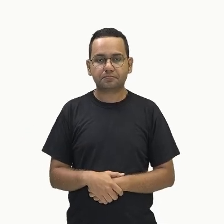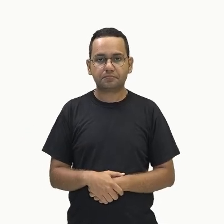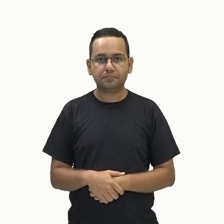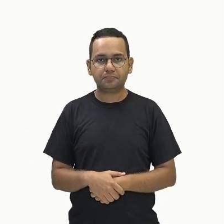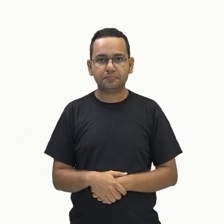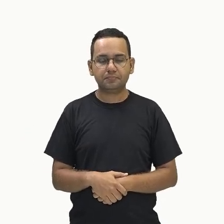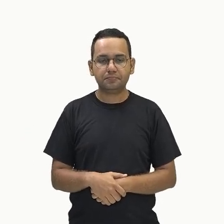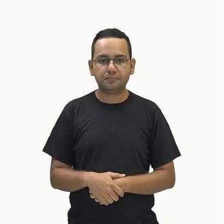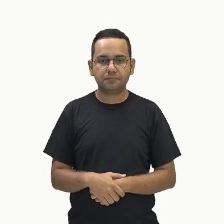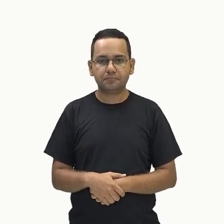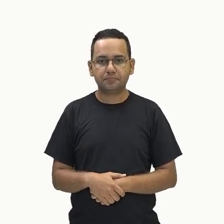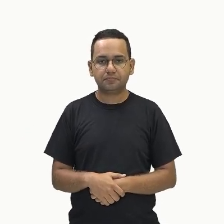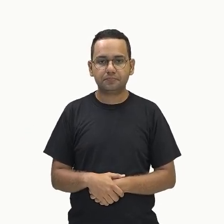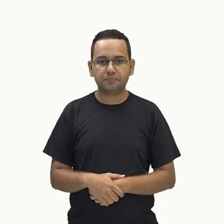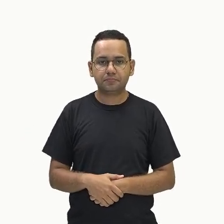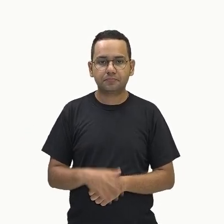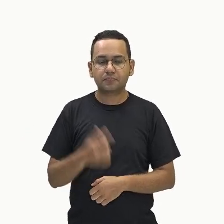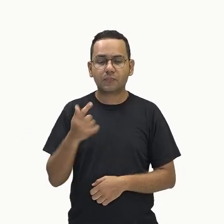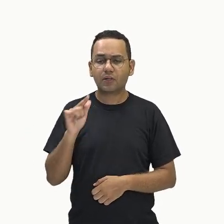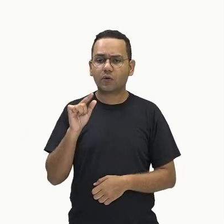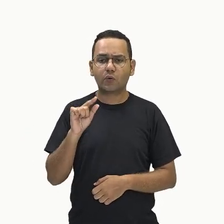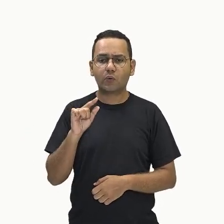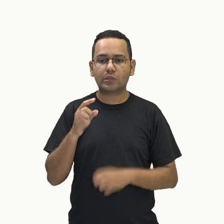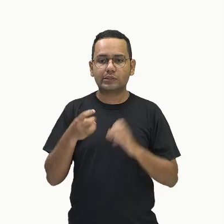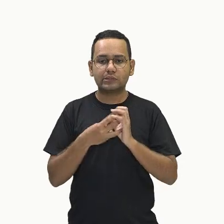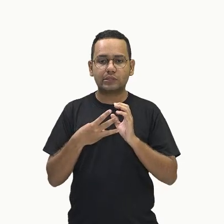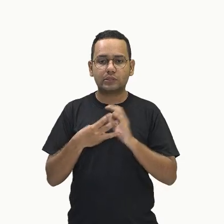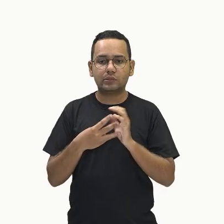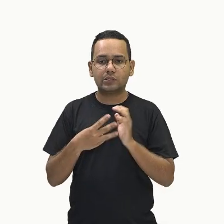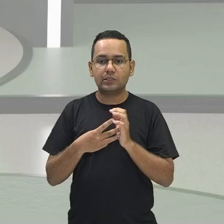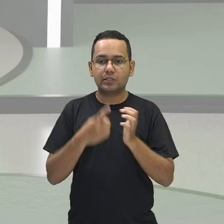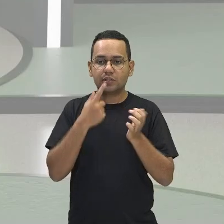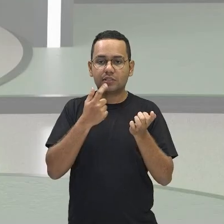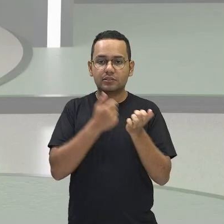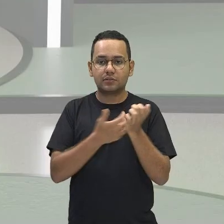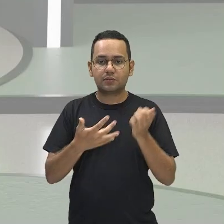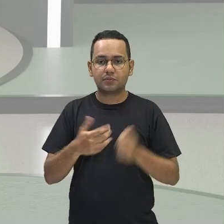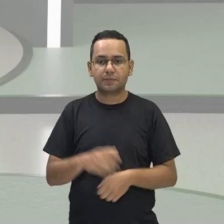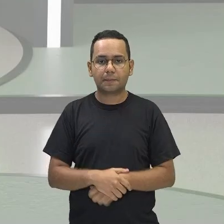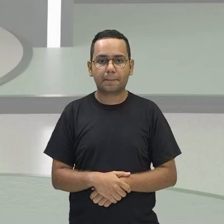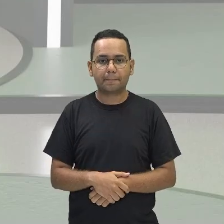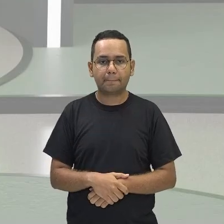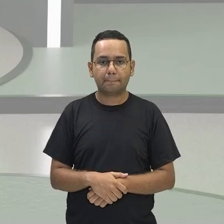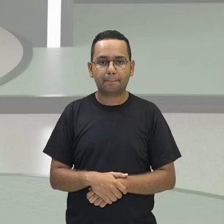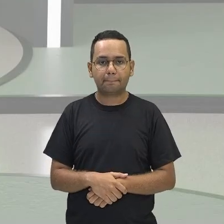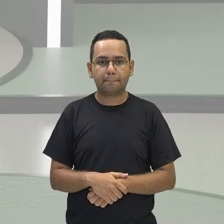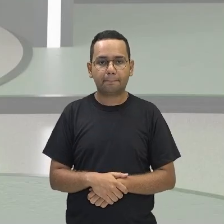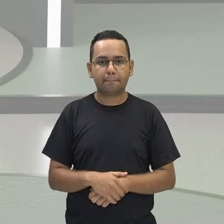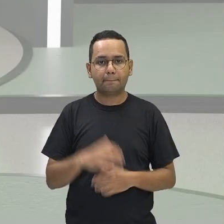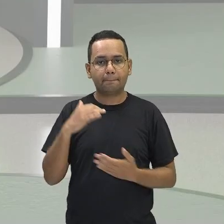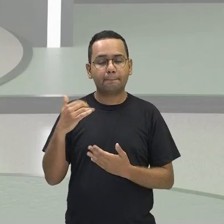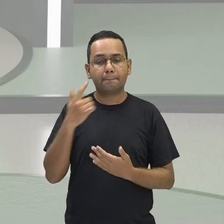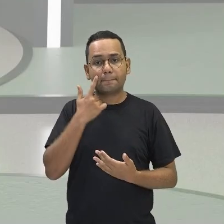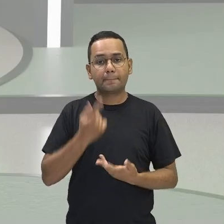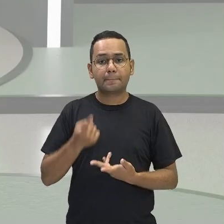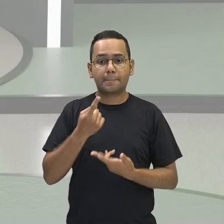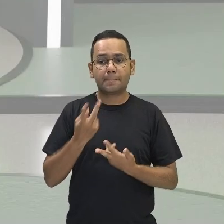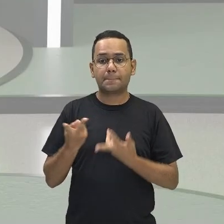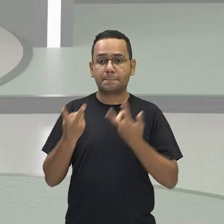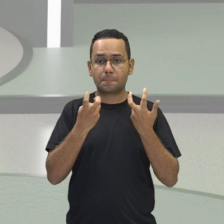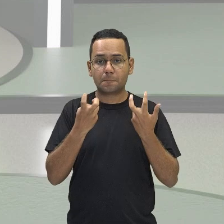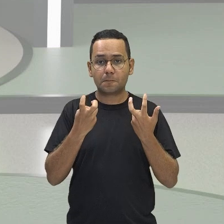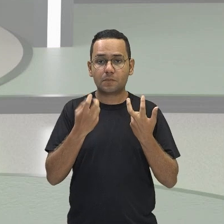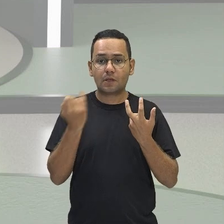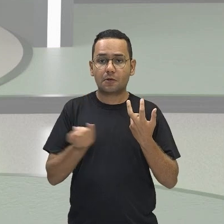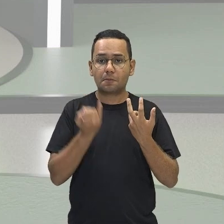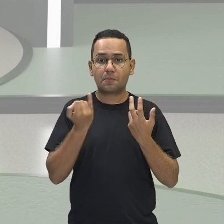e poucas células sanguíneas também. Então, vimos aí a importância, né, dos nossos ossos